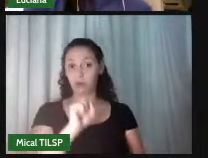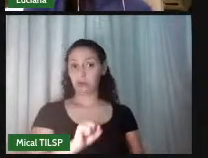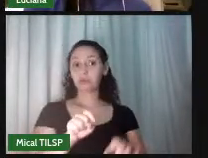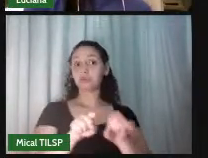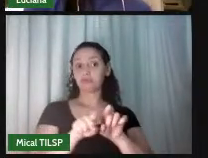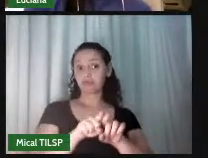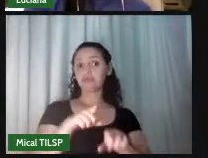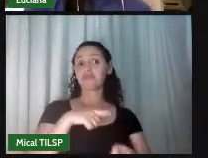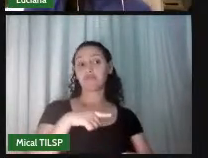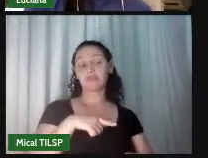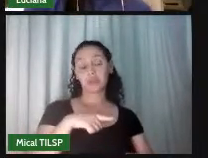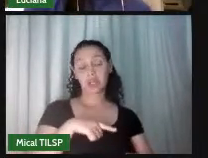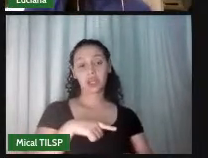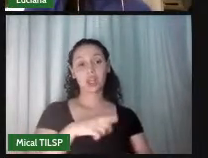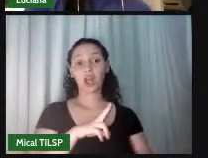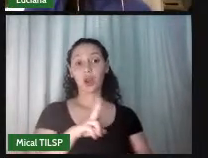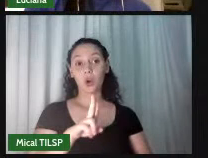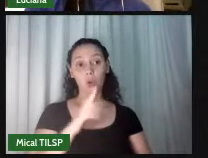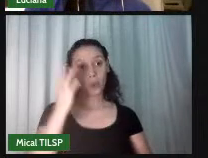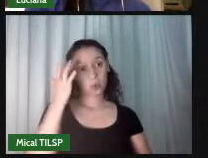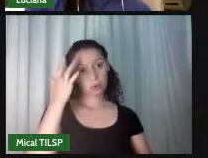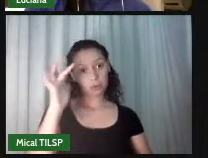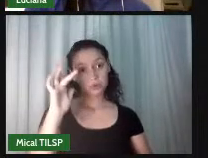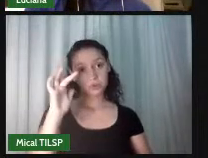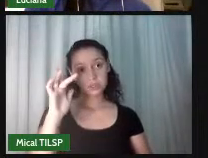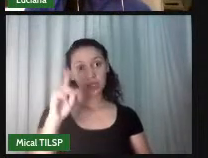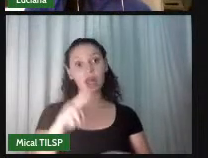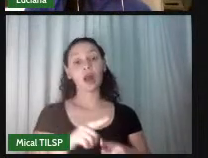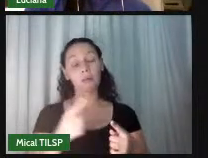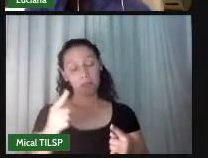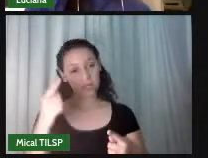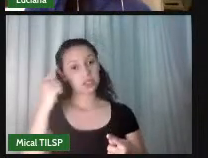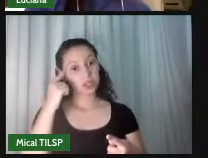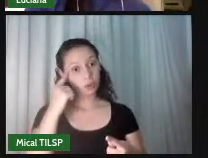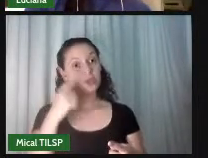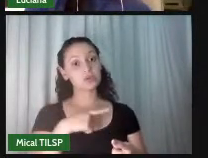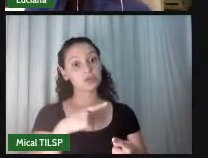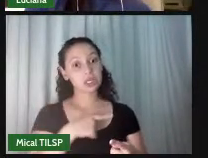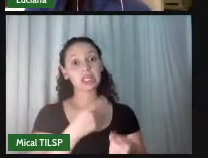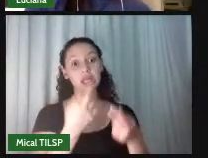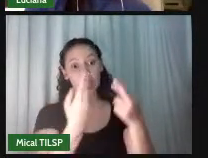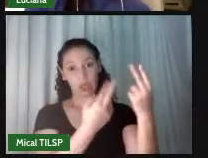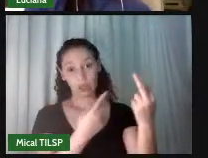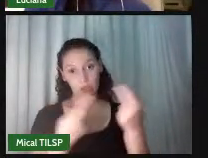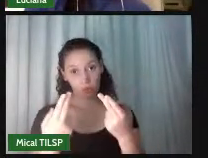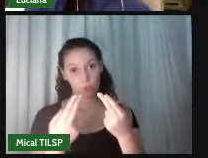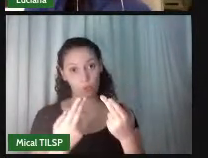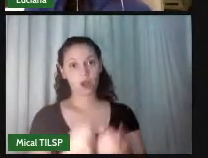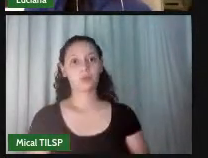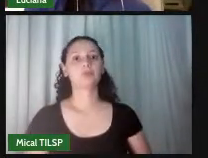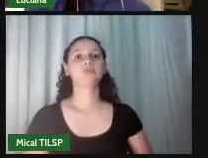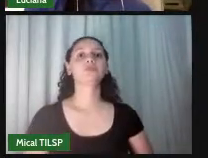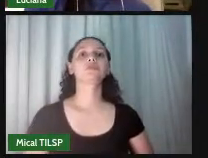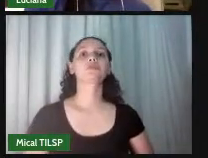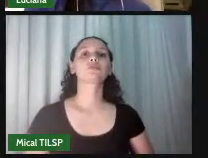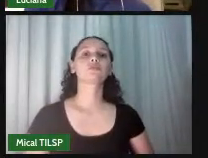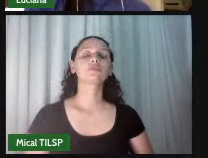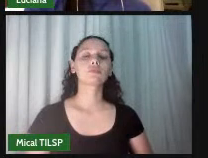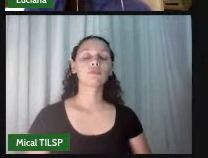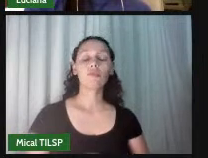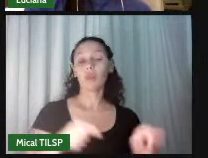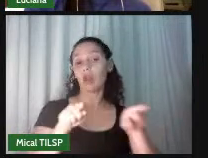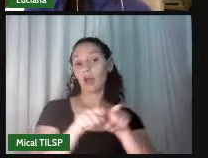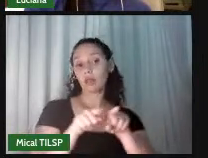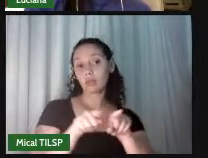institutos recebem, mas é bem provável que haja algo semelhante no estado de vocês também, assim como há na esfera